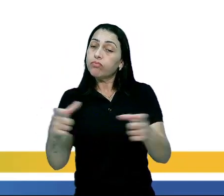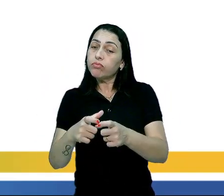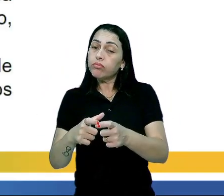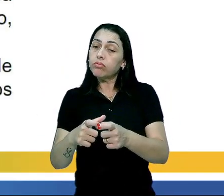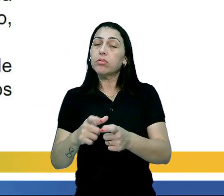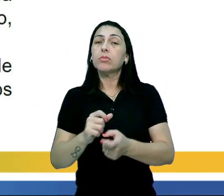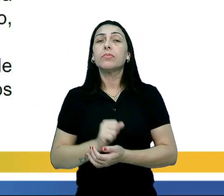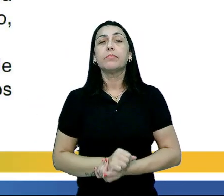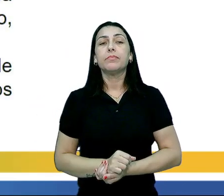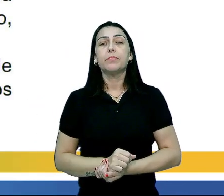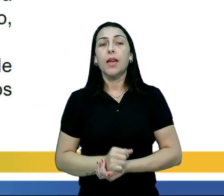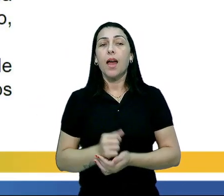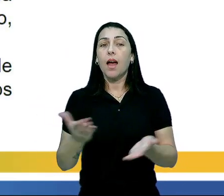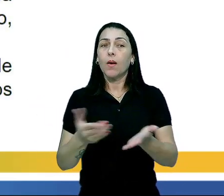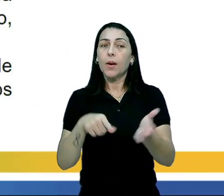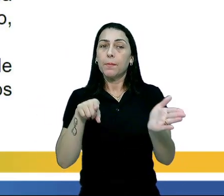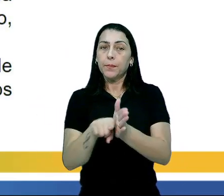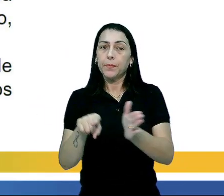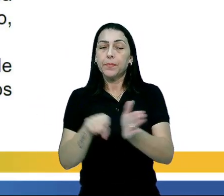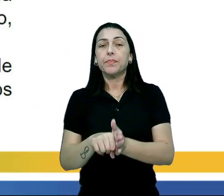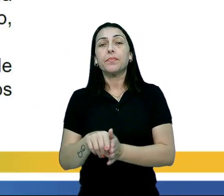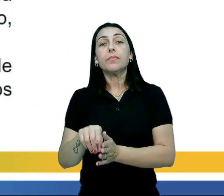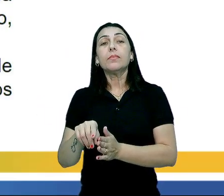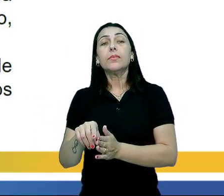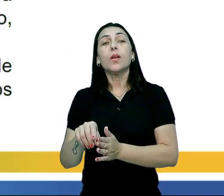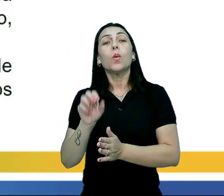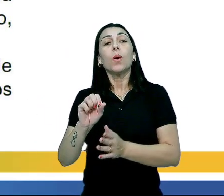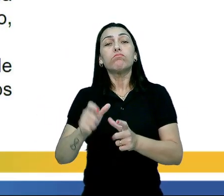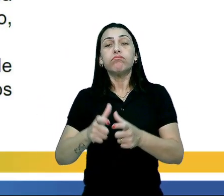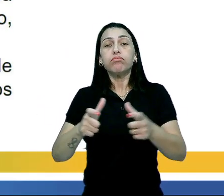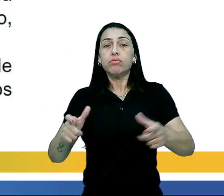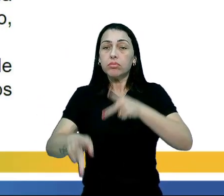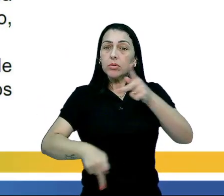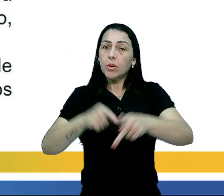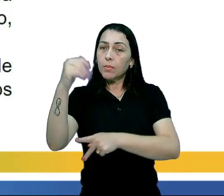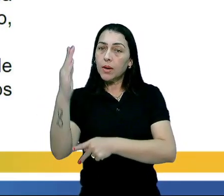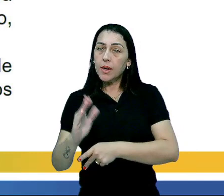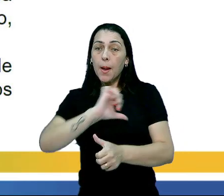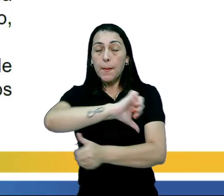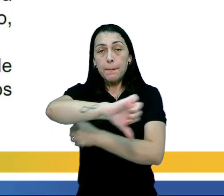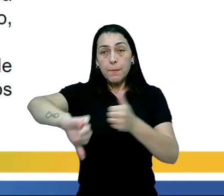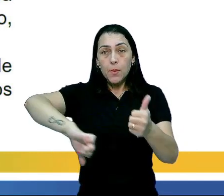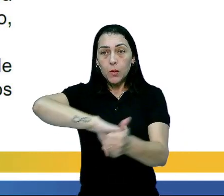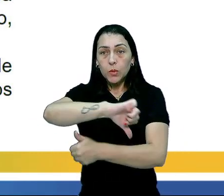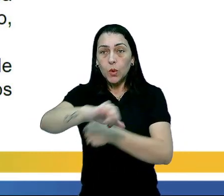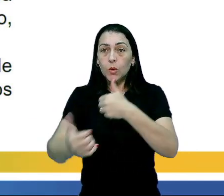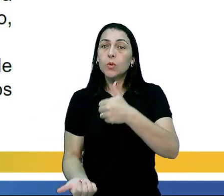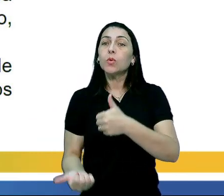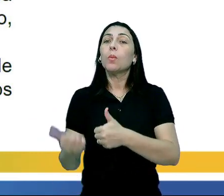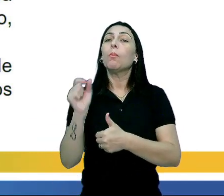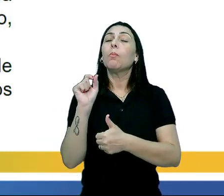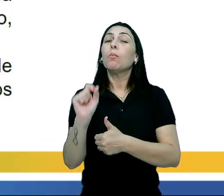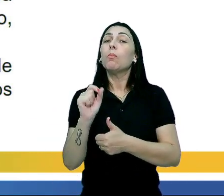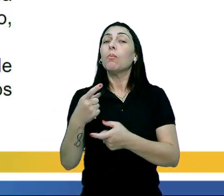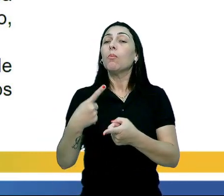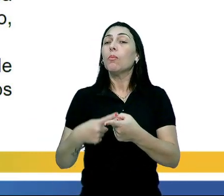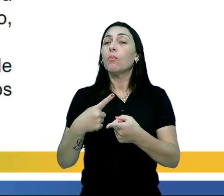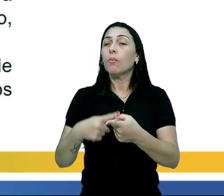Vamos agora à pergunta. A dinâmica do crescimento da população brasileira se